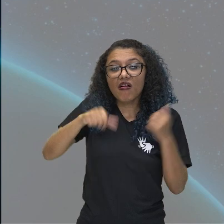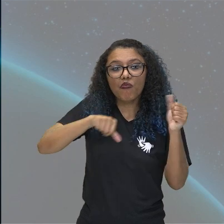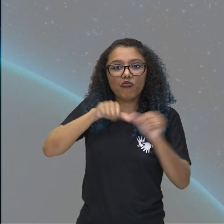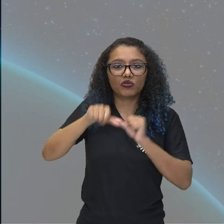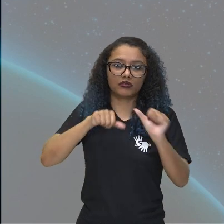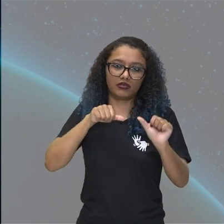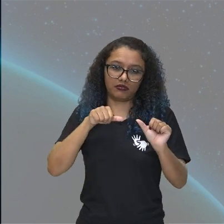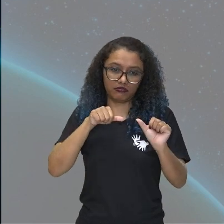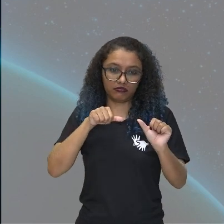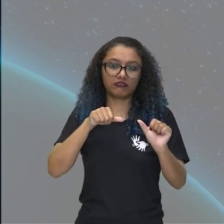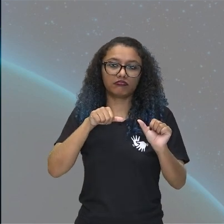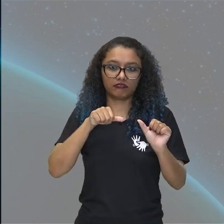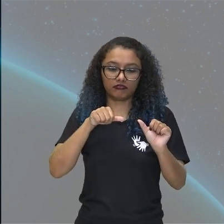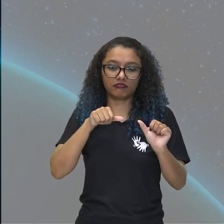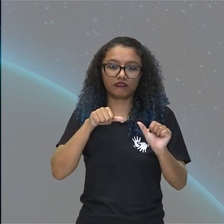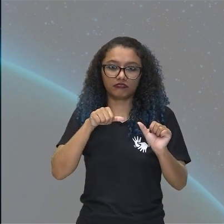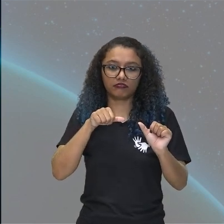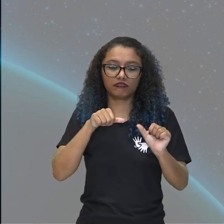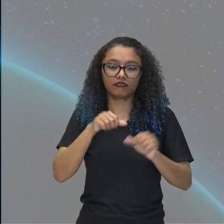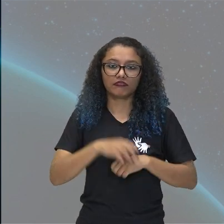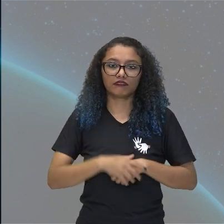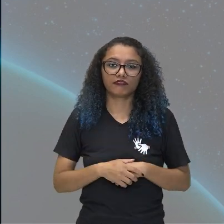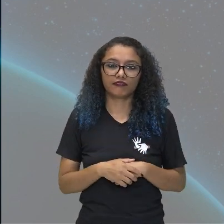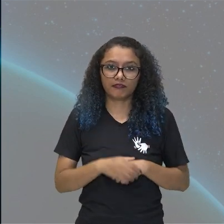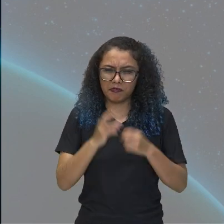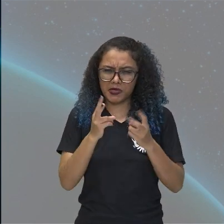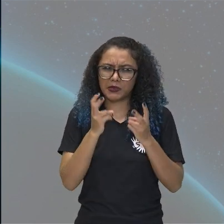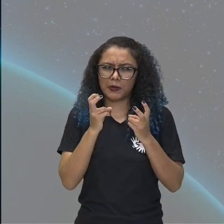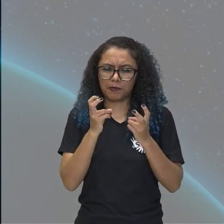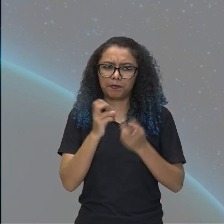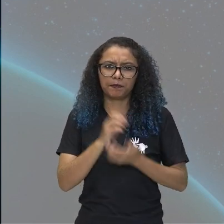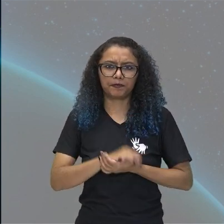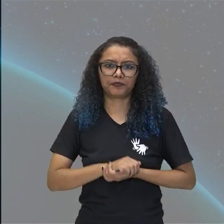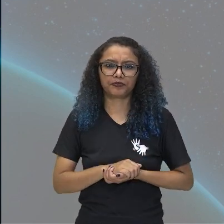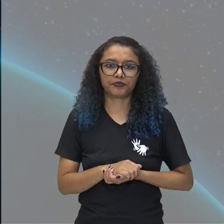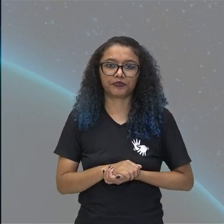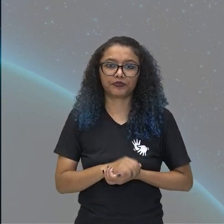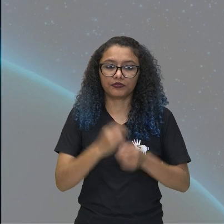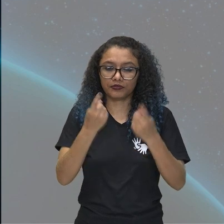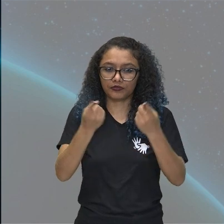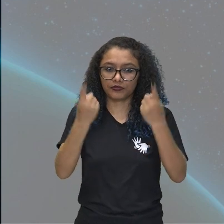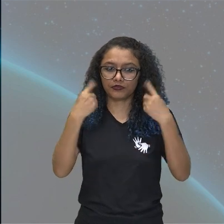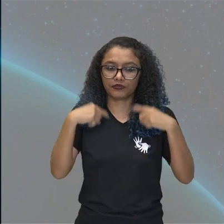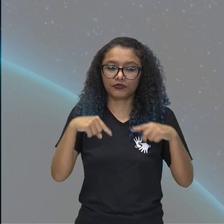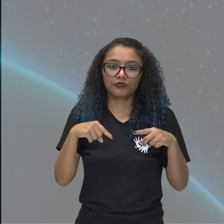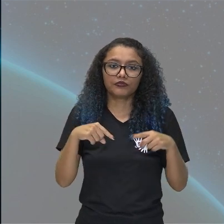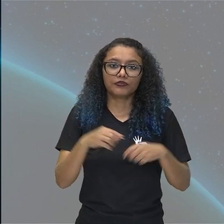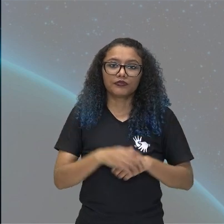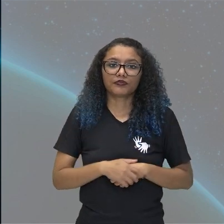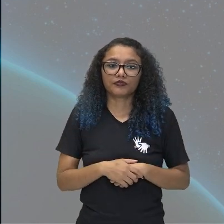mediocre. A sílaba tônica mudou, perceberam? No português eu tenho